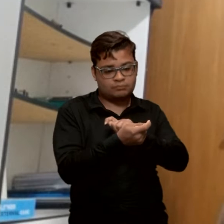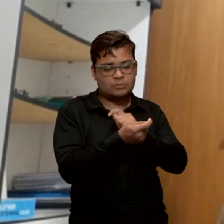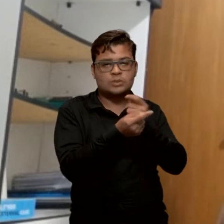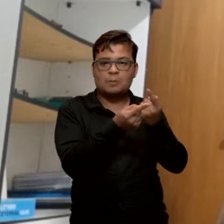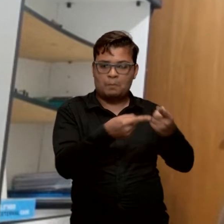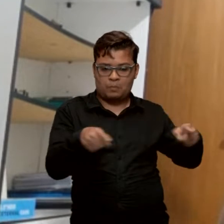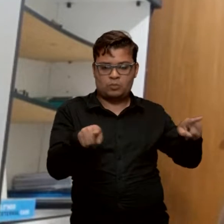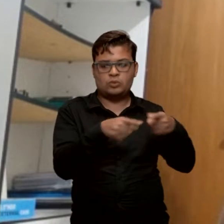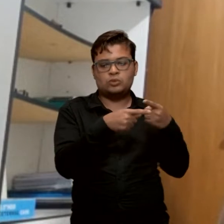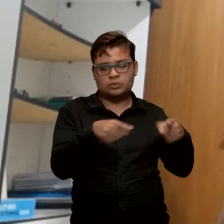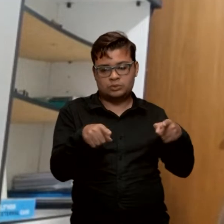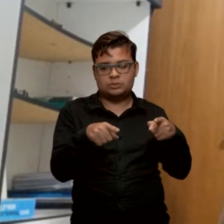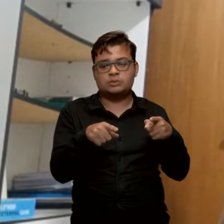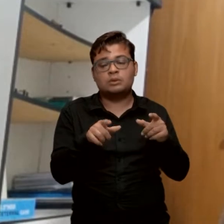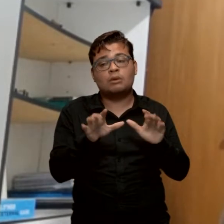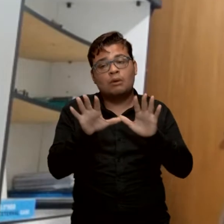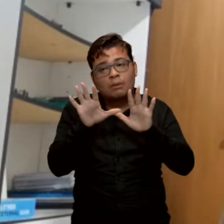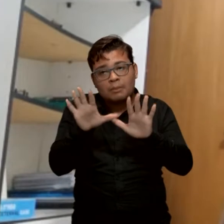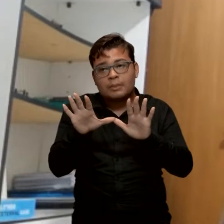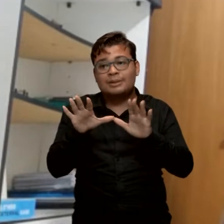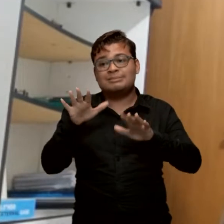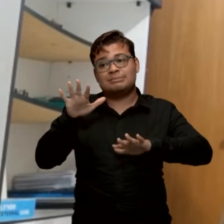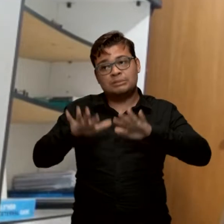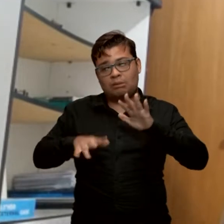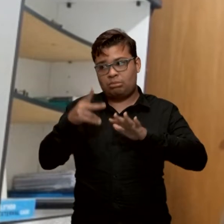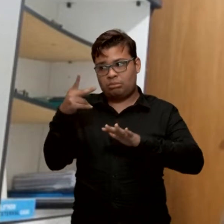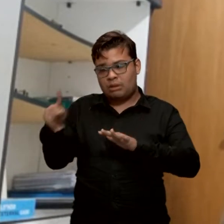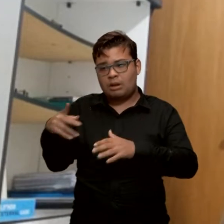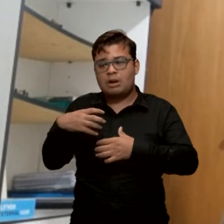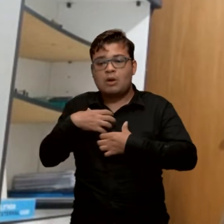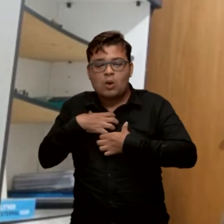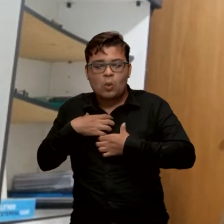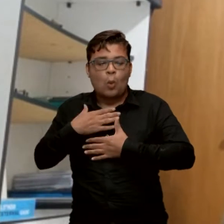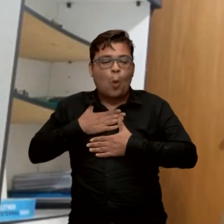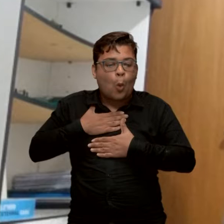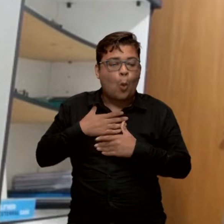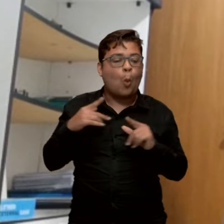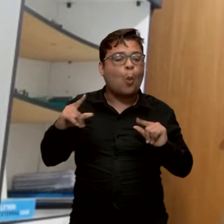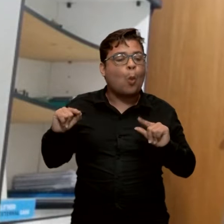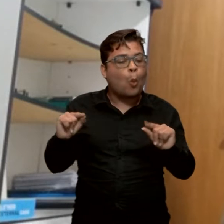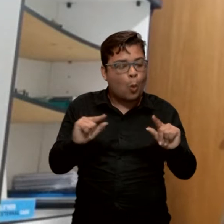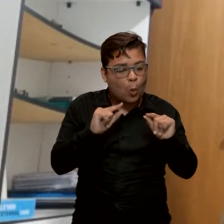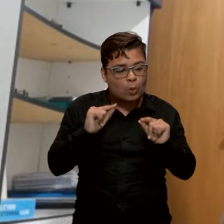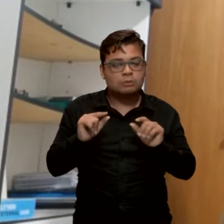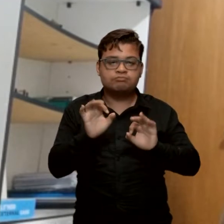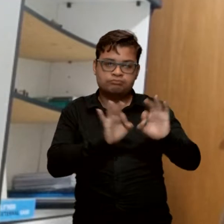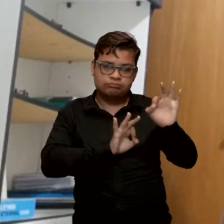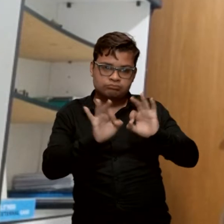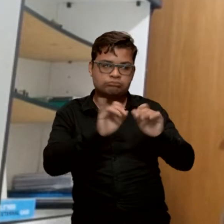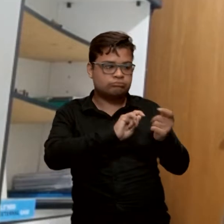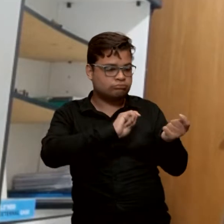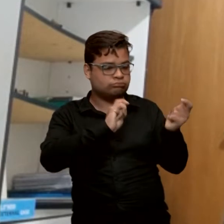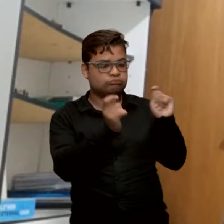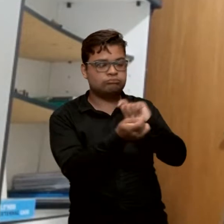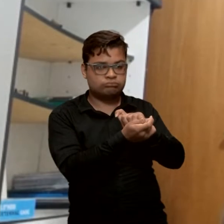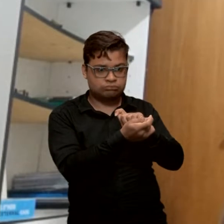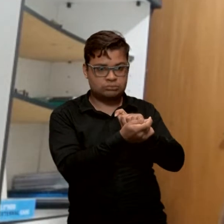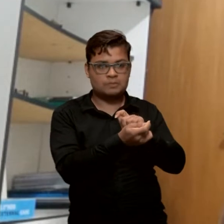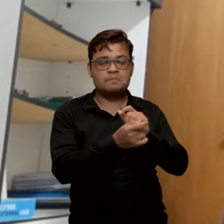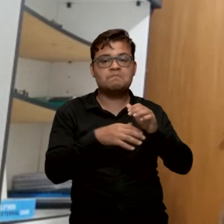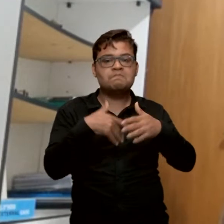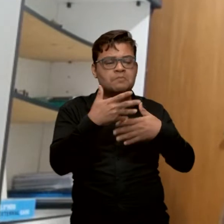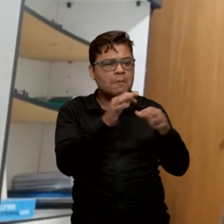musicais, tudo de acordo com a preferência do adolescente, claro, né? E assim a gente vai finalizando a música até chegar a um